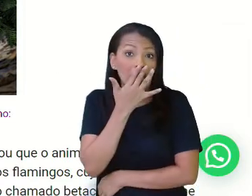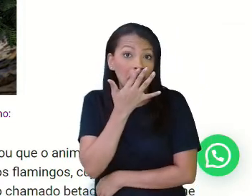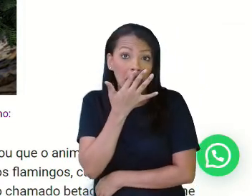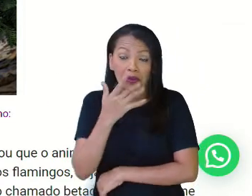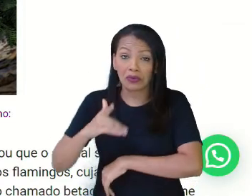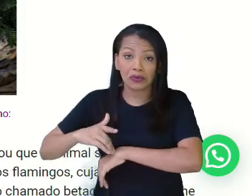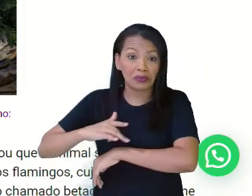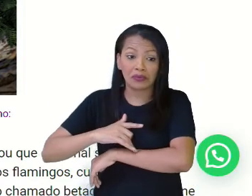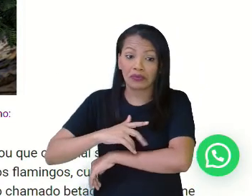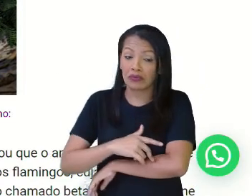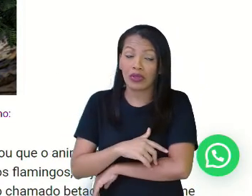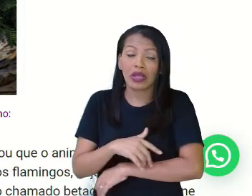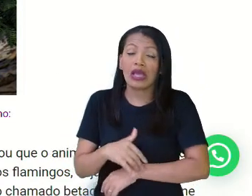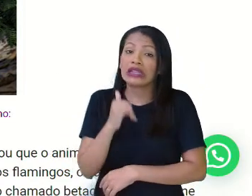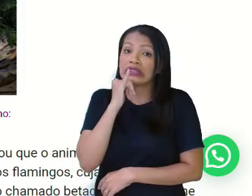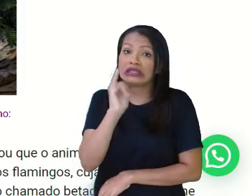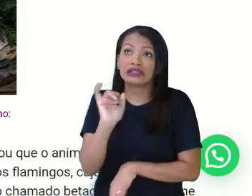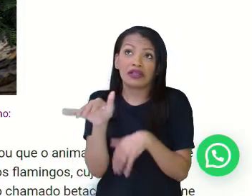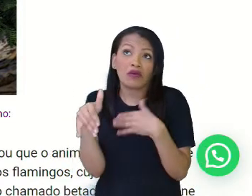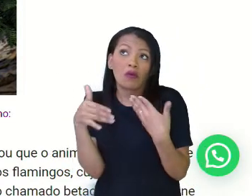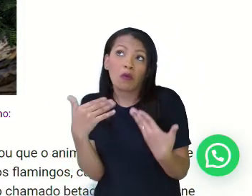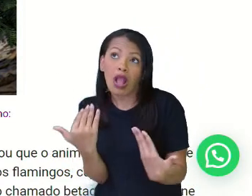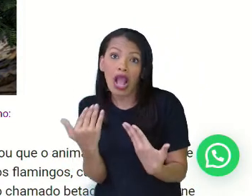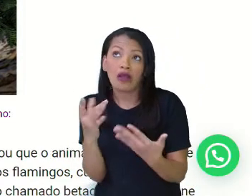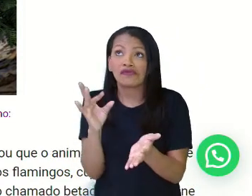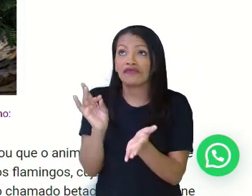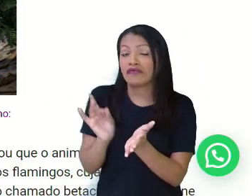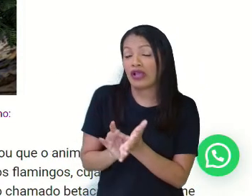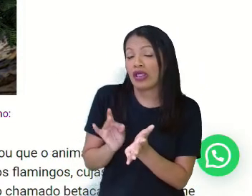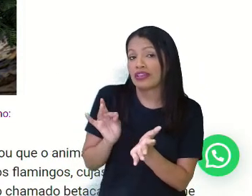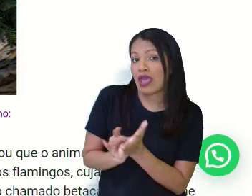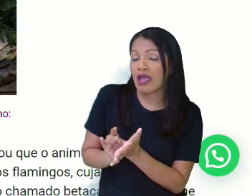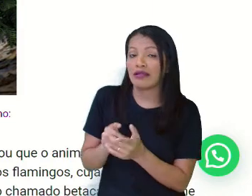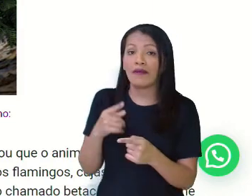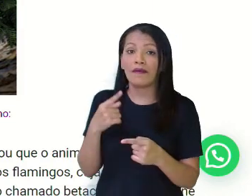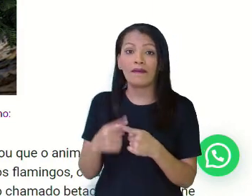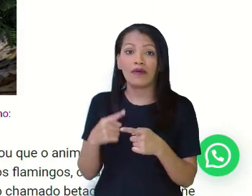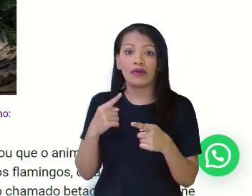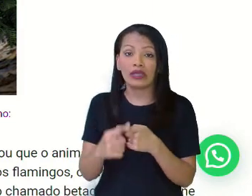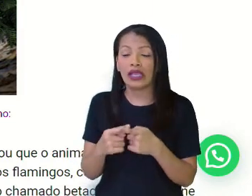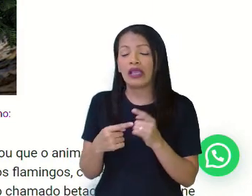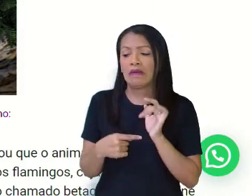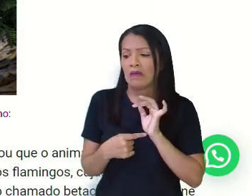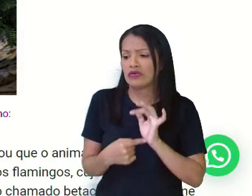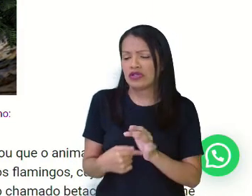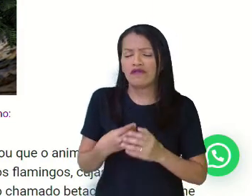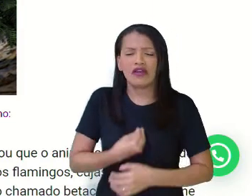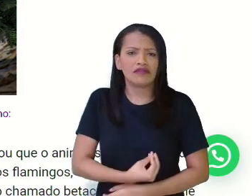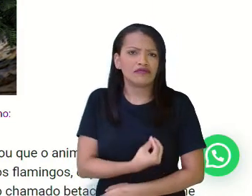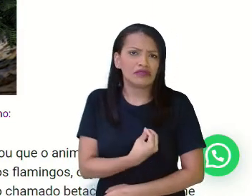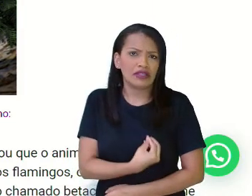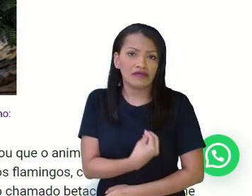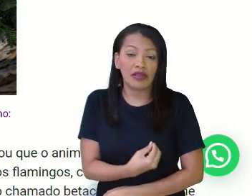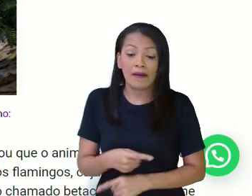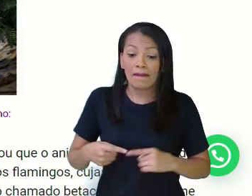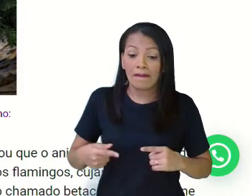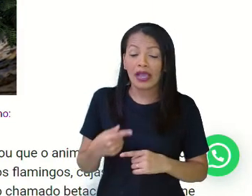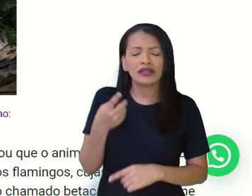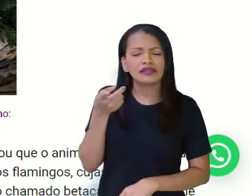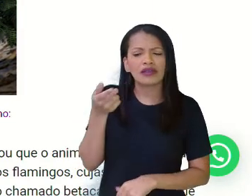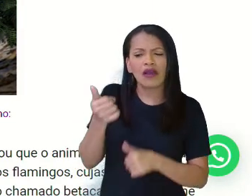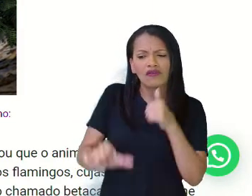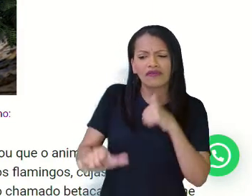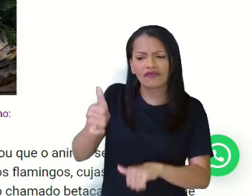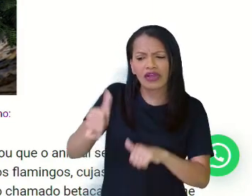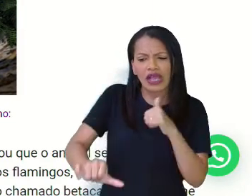não é possível dizer com certeza que esse dinossauro apresentava em vida. Qual era a cor dele? Mas a análise das penas indica